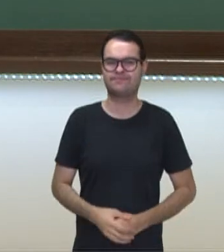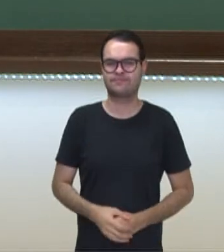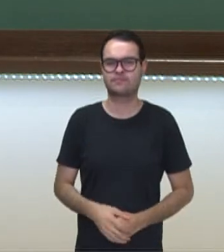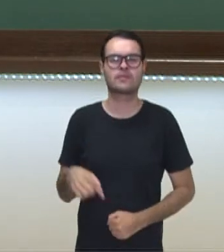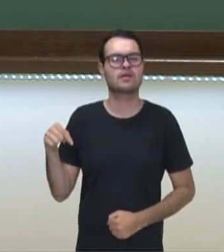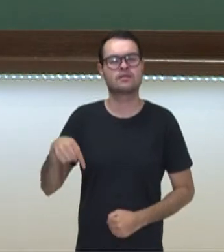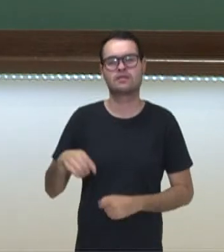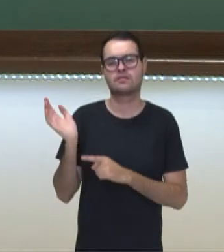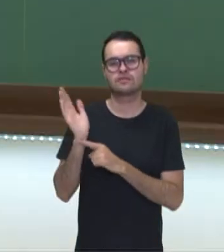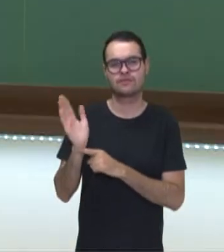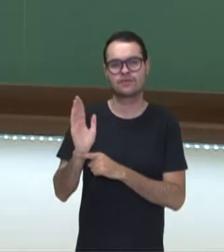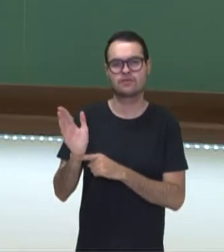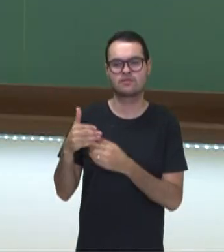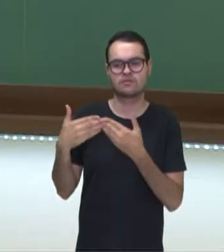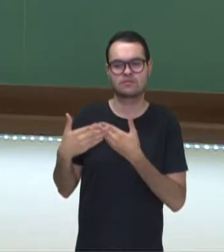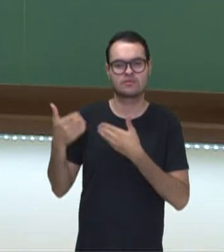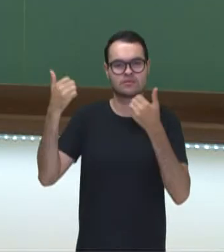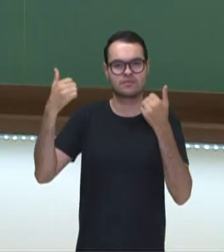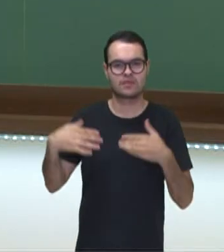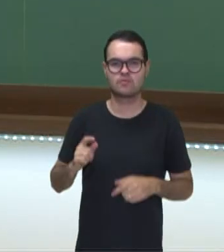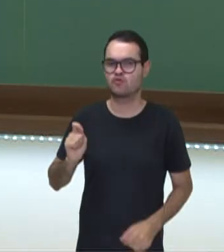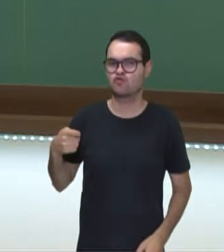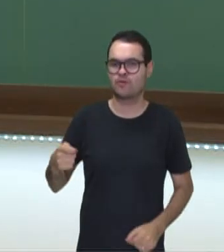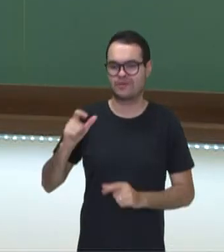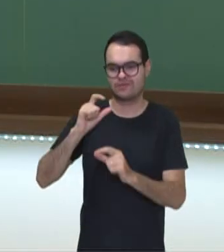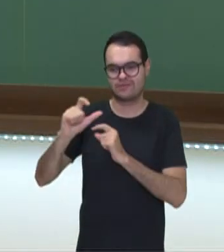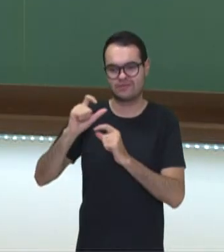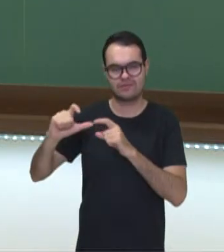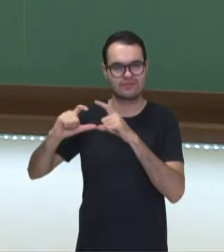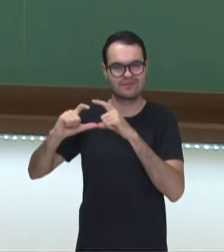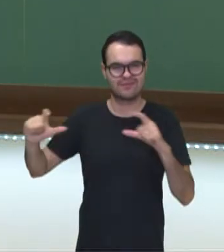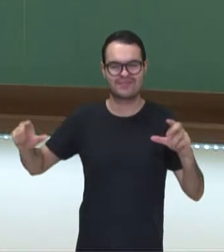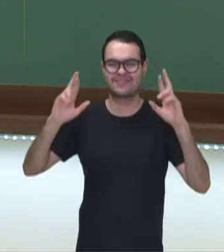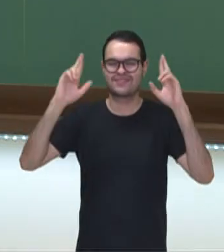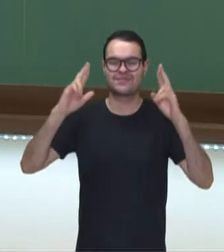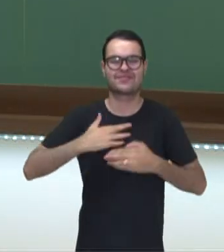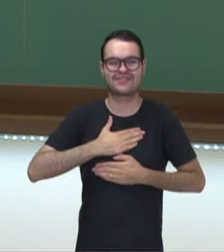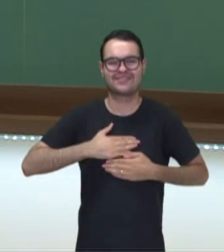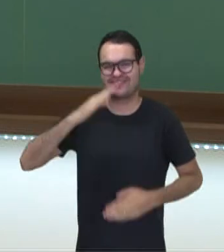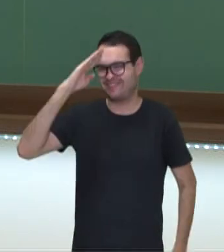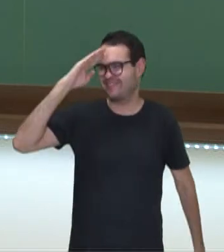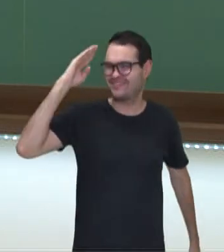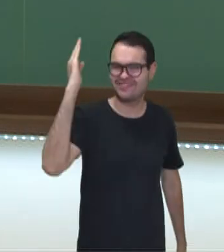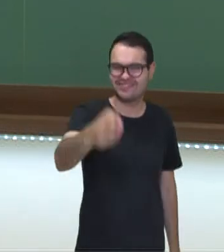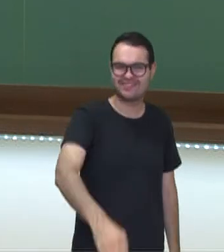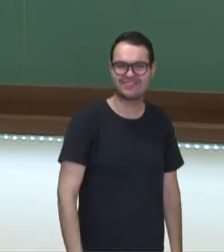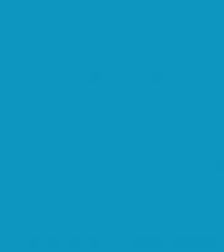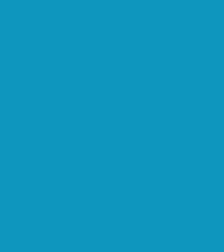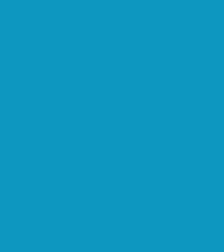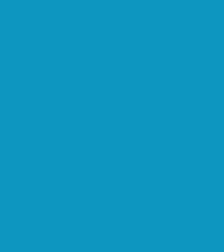Nesse vídeo nós falamos então sobre tirinha, espero que vocês tenham gostado e até breve.